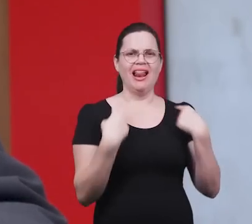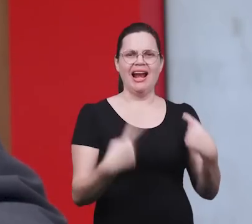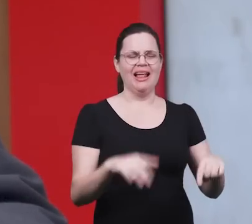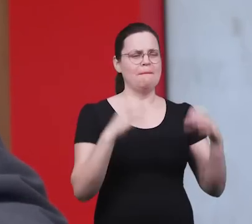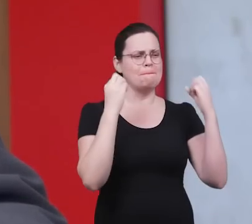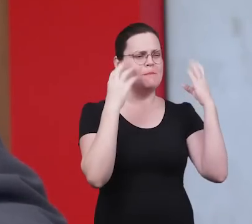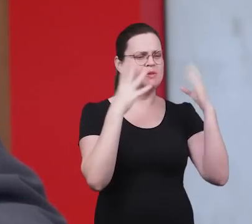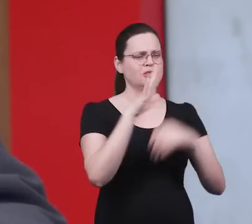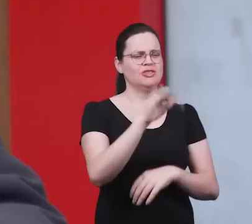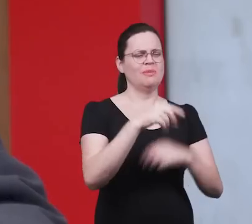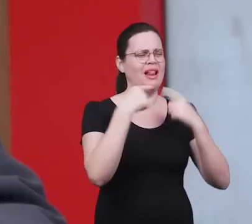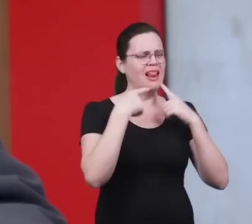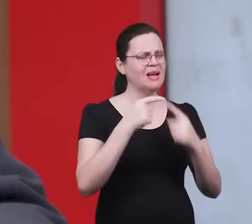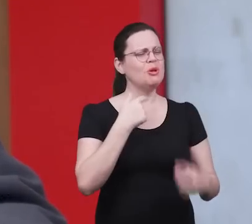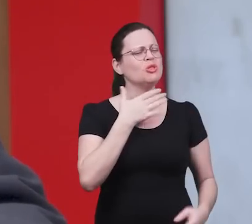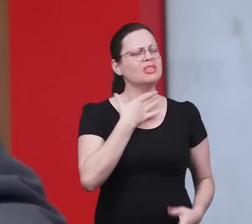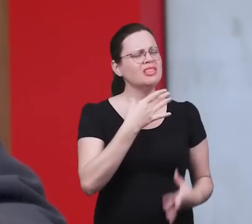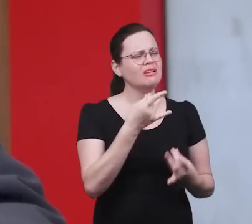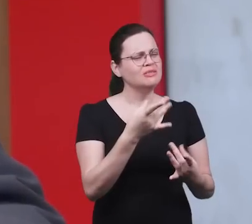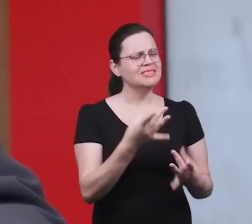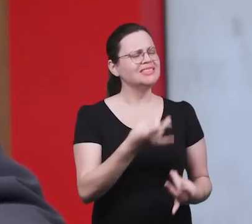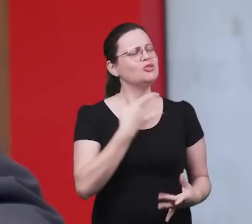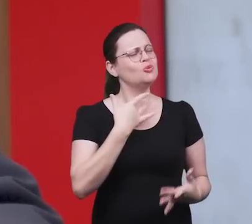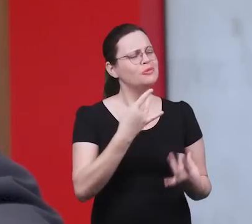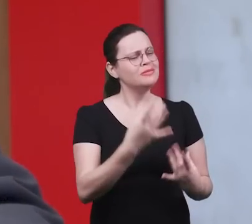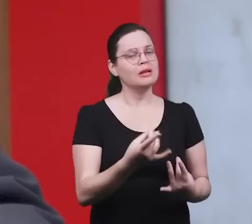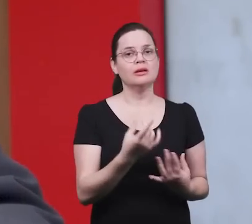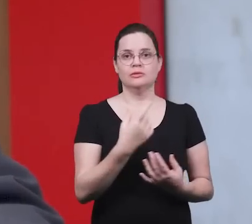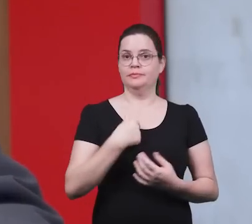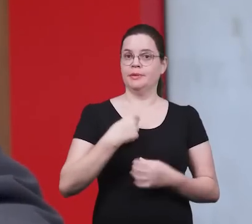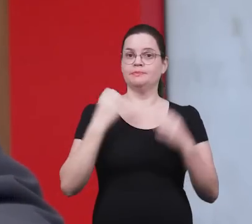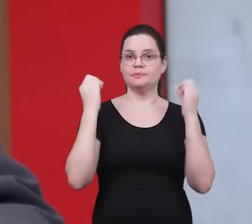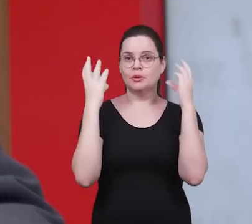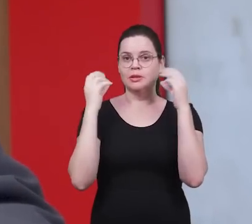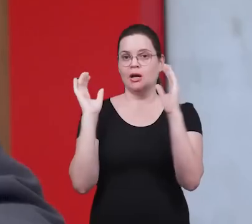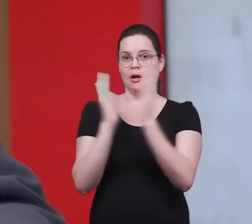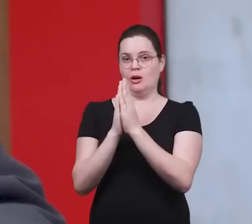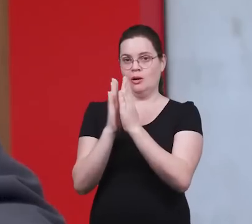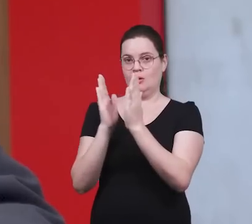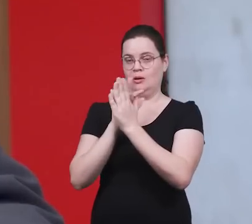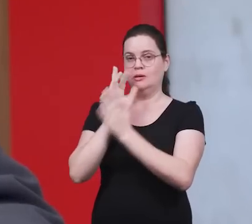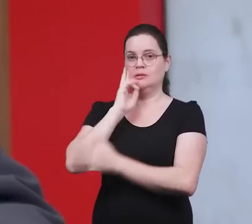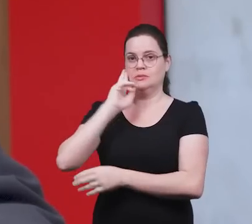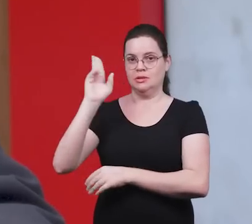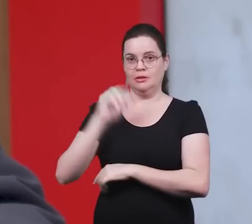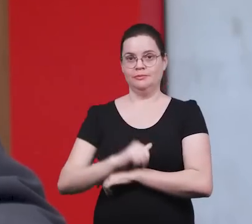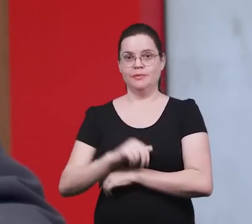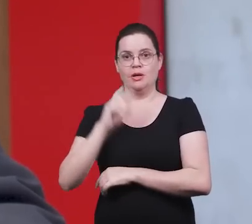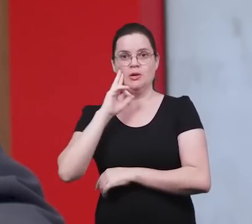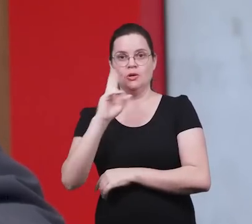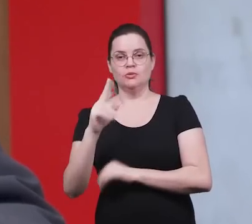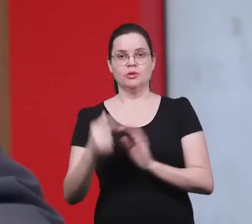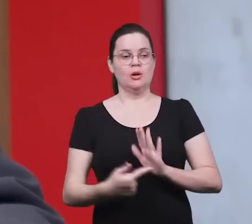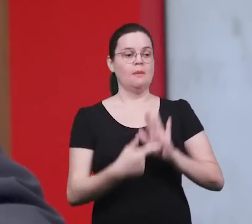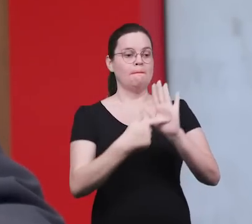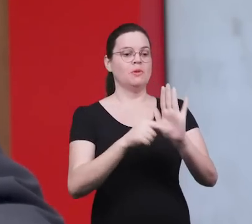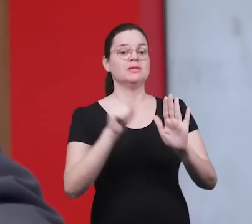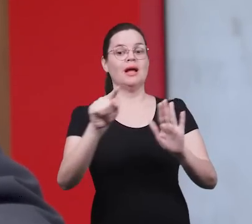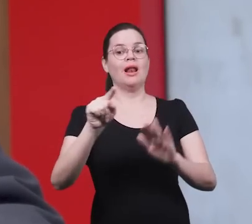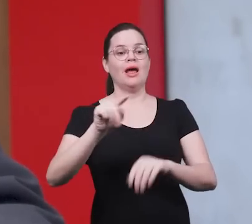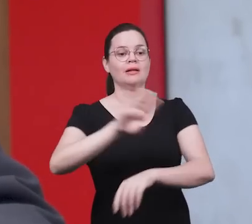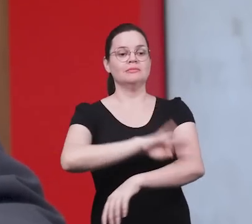reclamam com Moisés, que estão com sede. Moisés ora ao Senhor. E o Senhor mostra para ele uma rocha no Monte